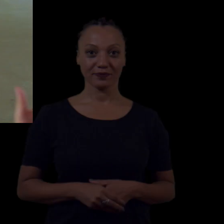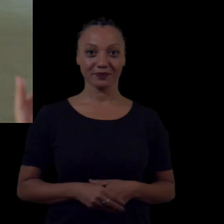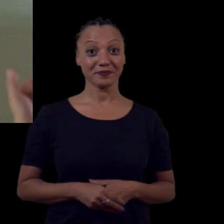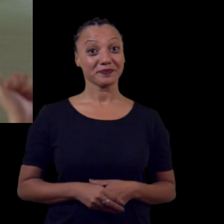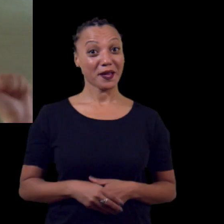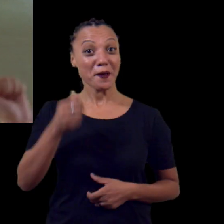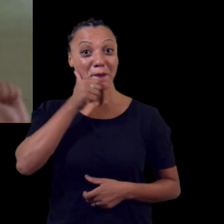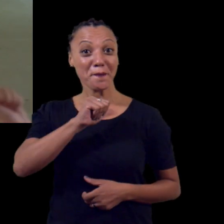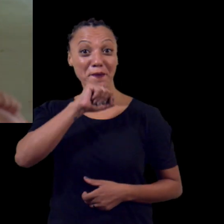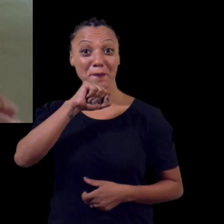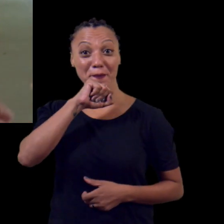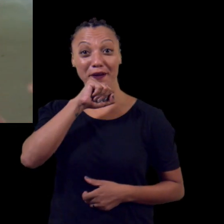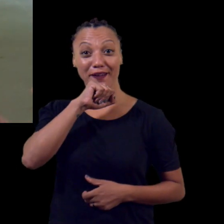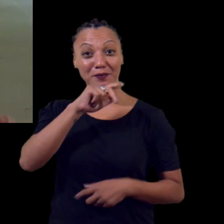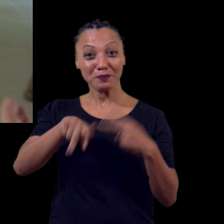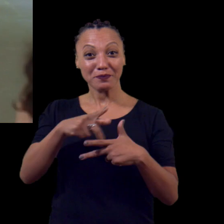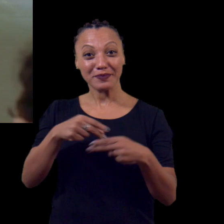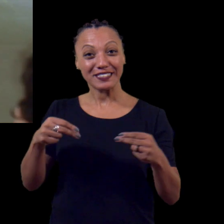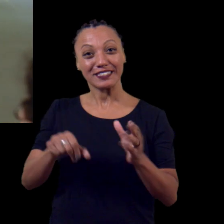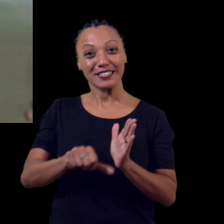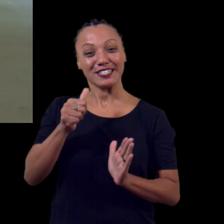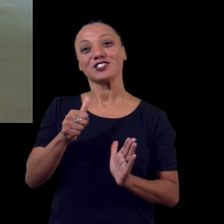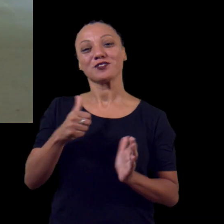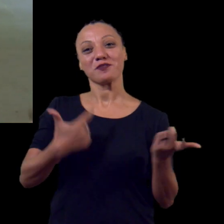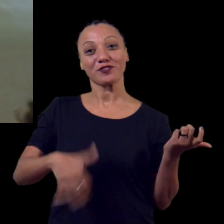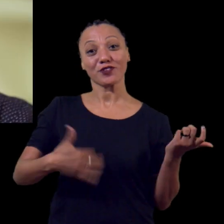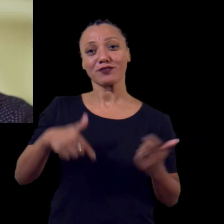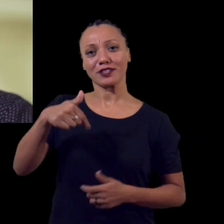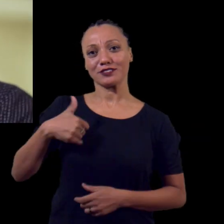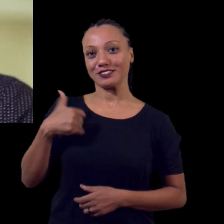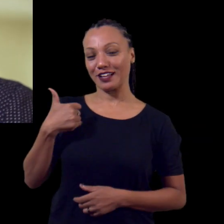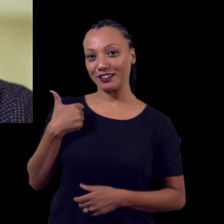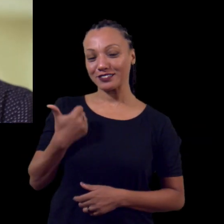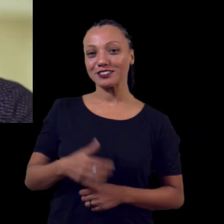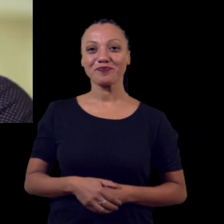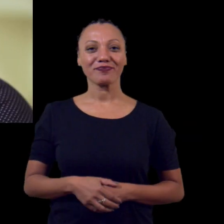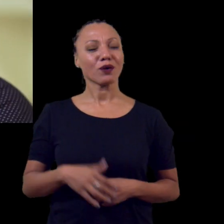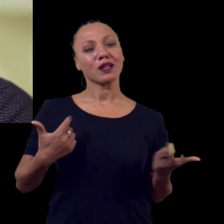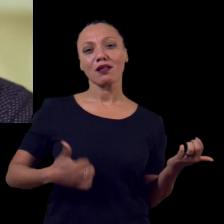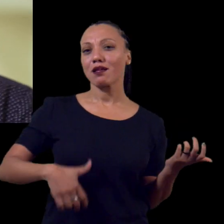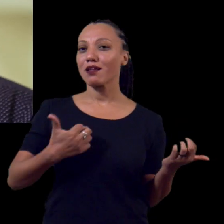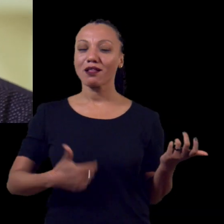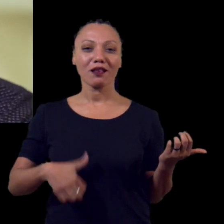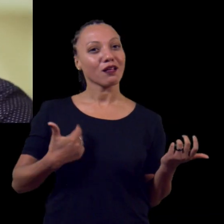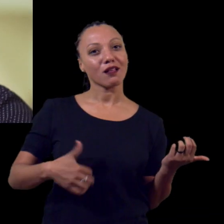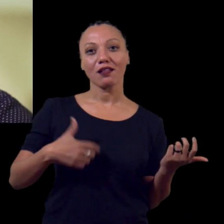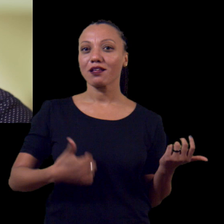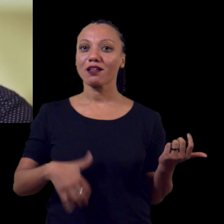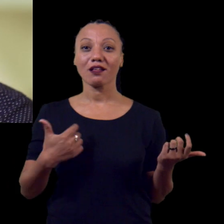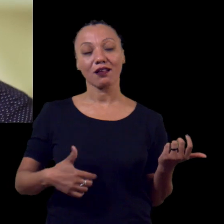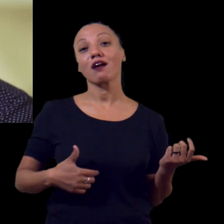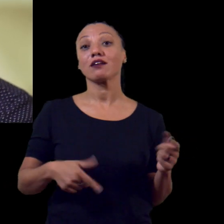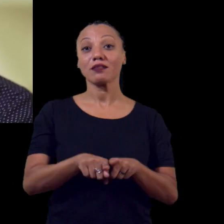E também a minha mãe foi que me deu meu primeiro violão aos 7 anos de idade. Então eu lia à noite, tocava violão e durante o dia eu